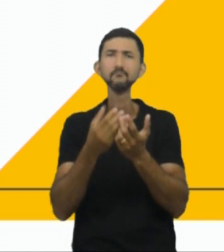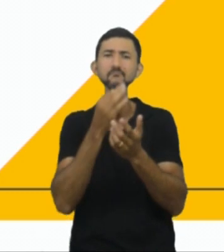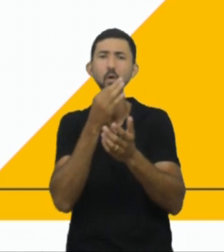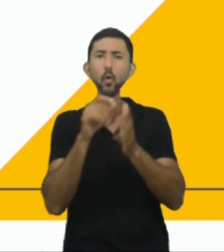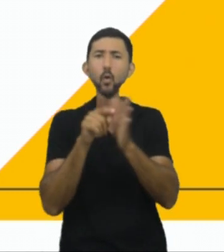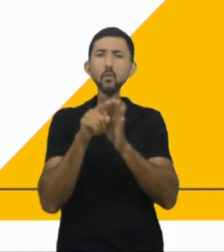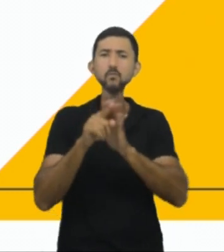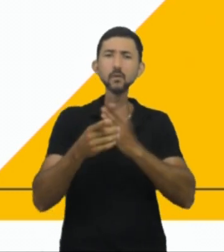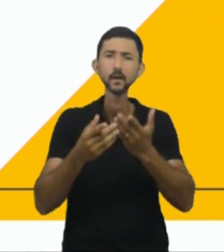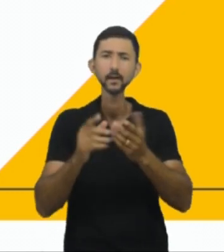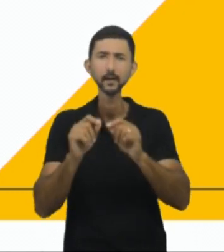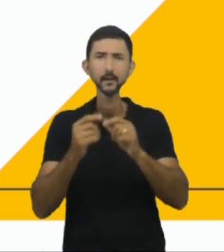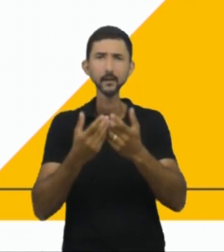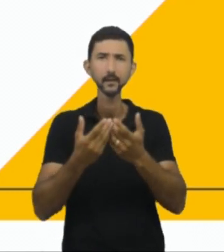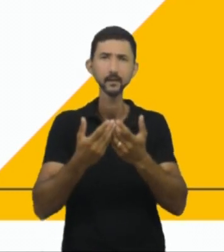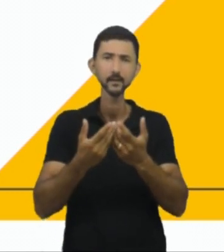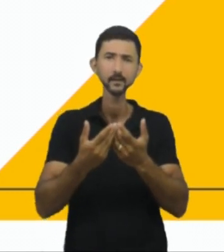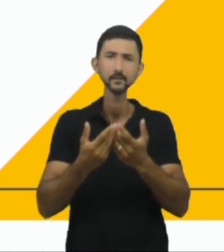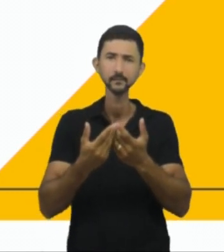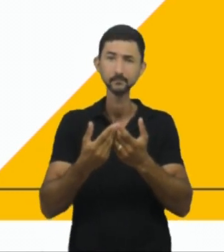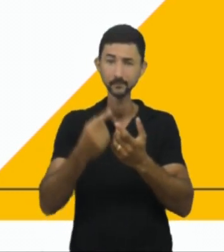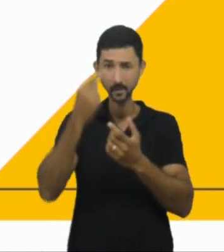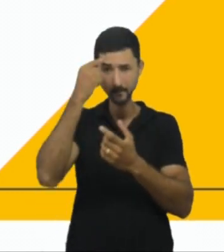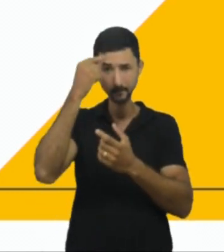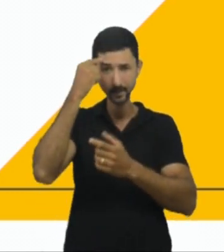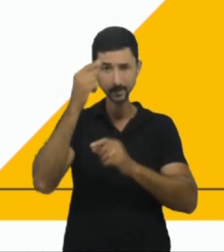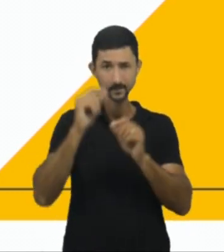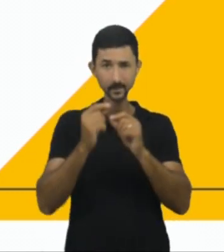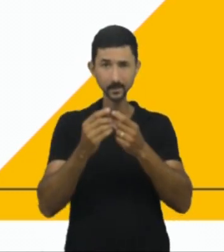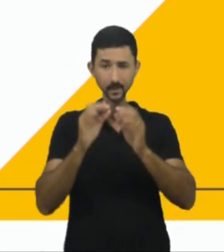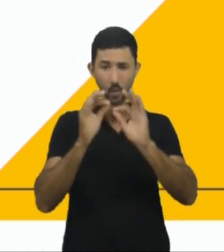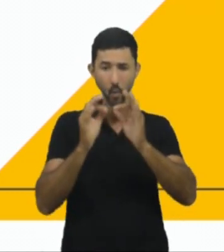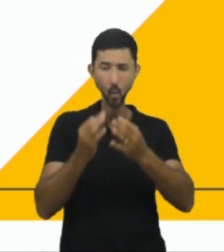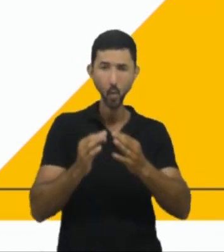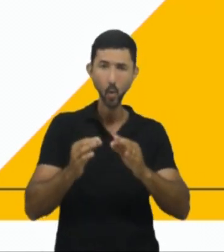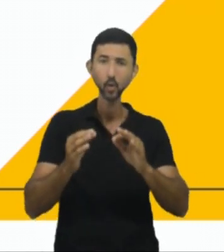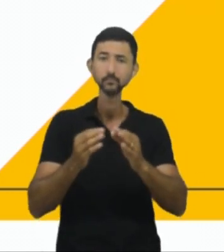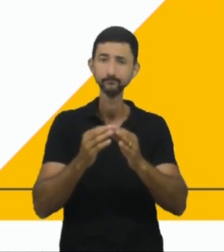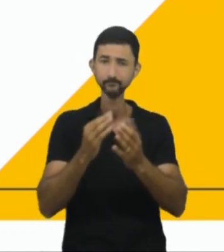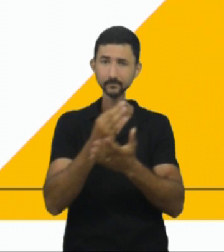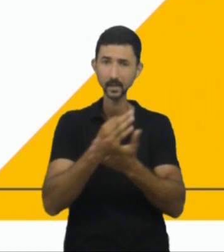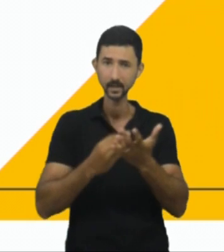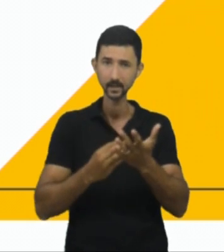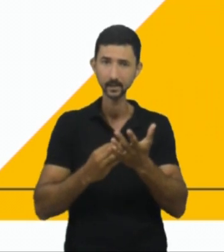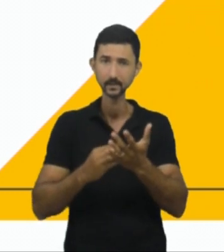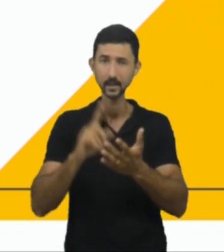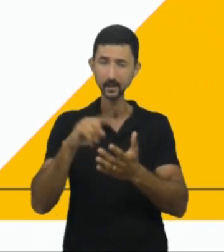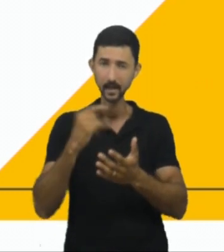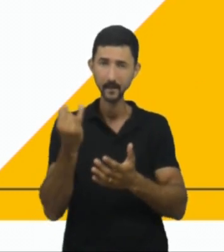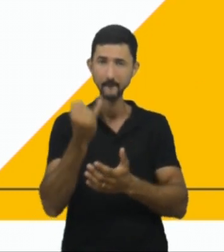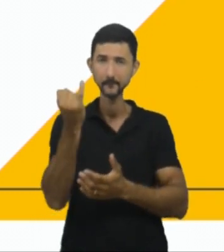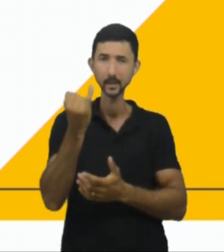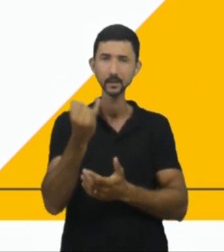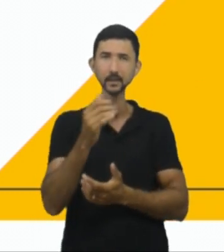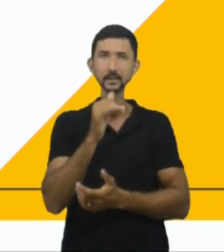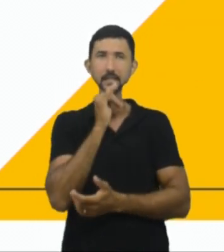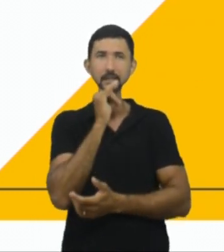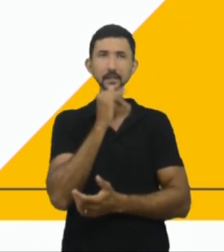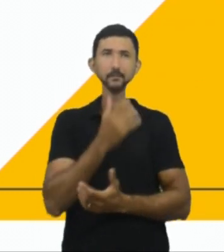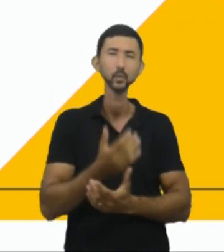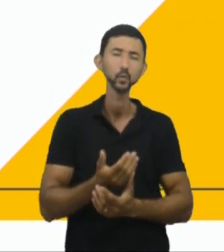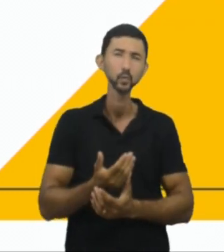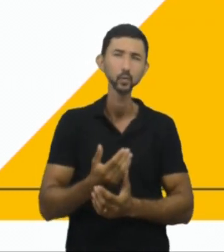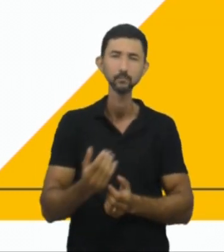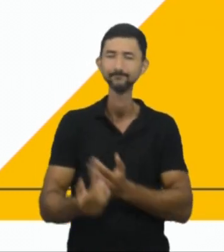texto argumentativo, além, é óbvio, de nós pensarmos nos articuladores do discurso. É importante, você tem aqui,